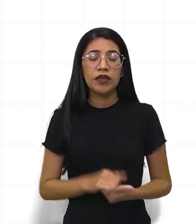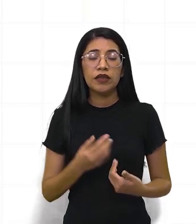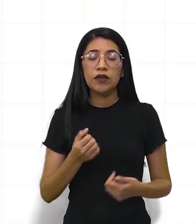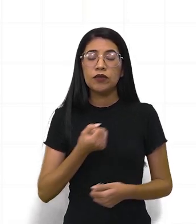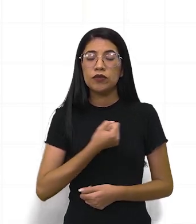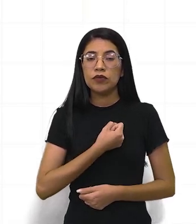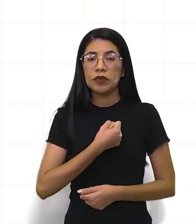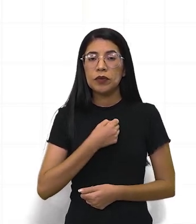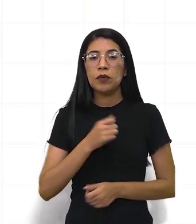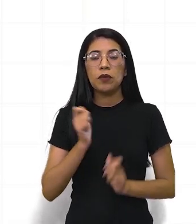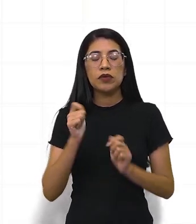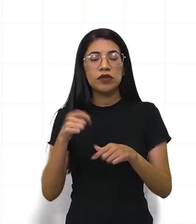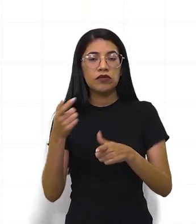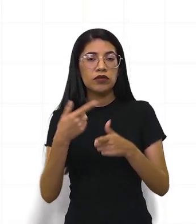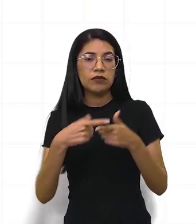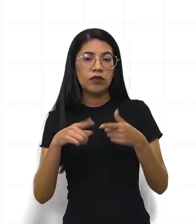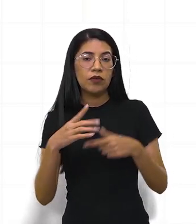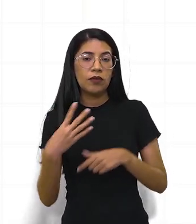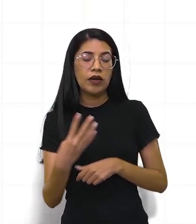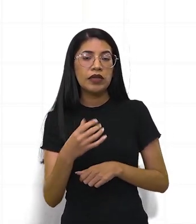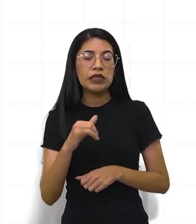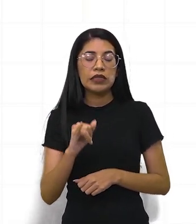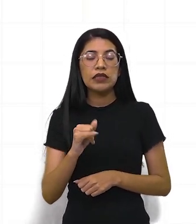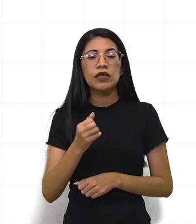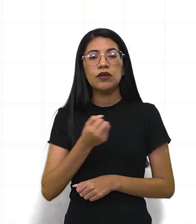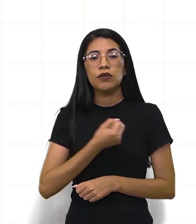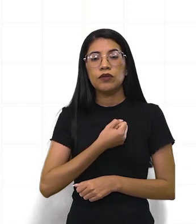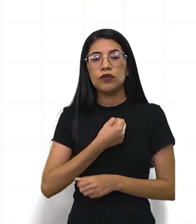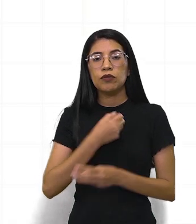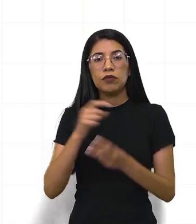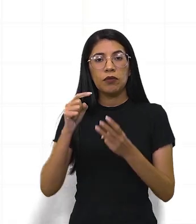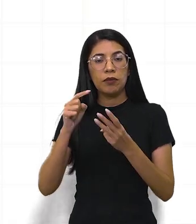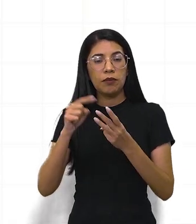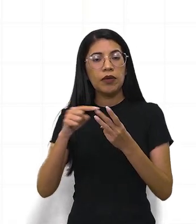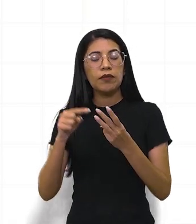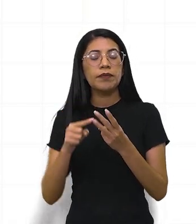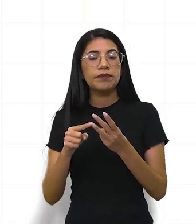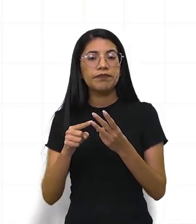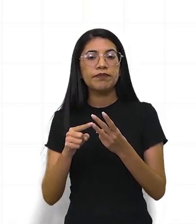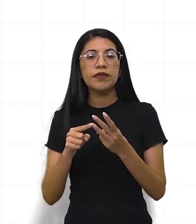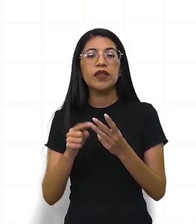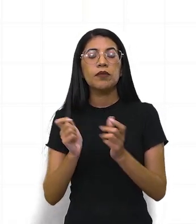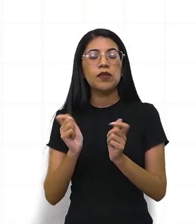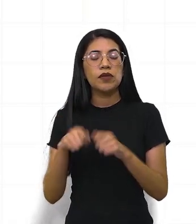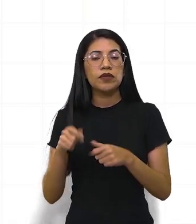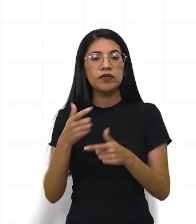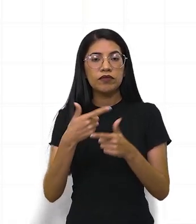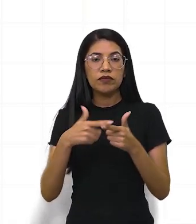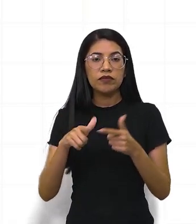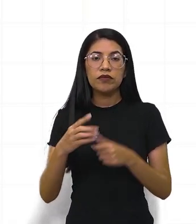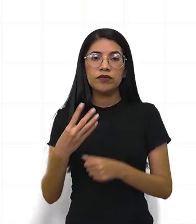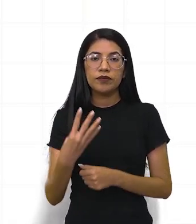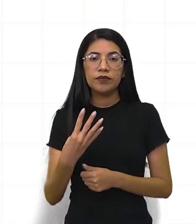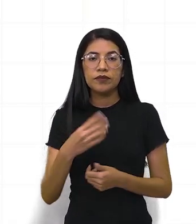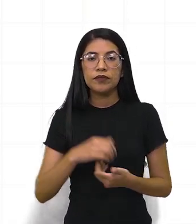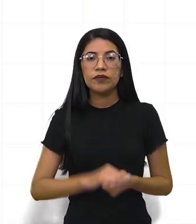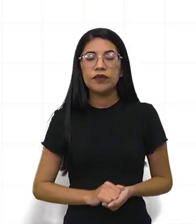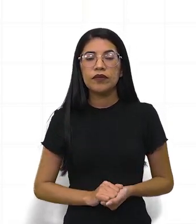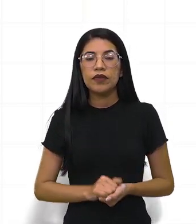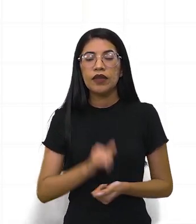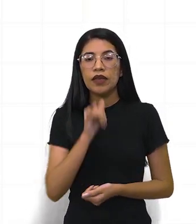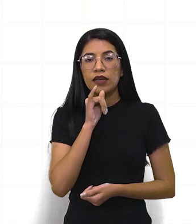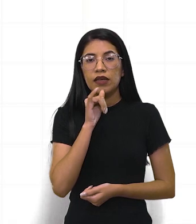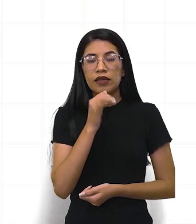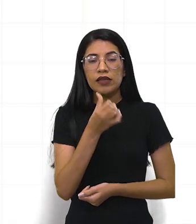divisível por 4 quando o número formado pelos dois últimos dígitos é divisível por 4. 64